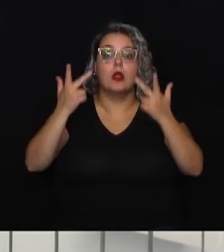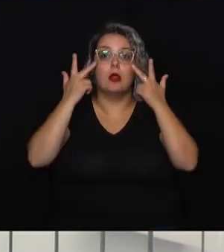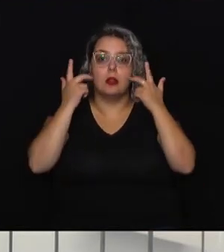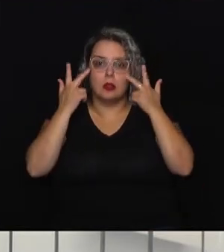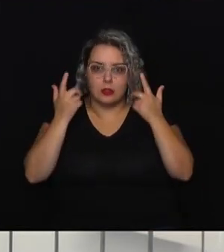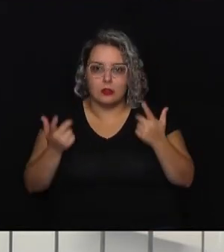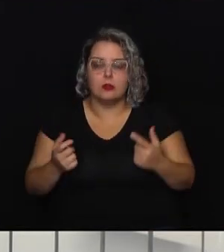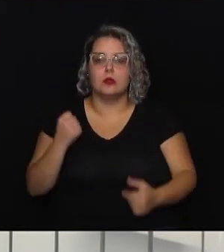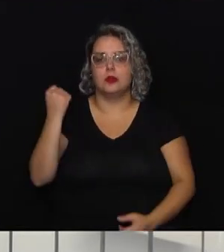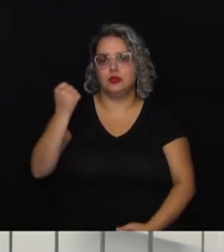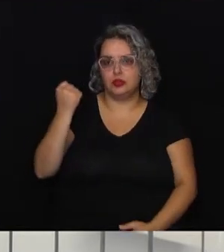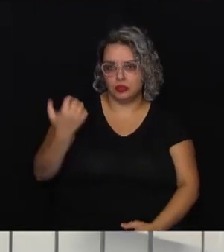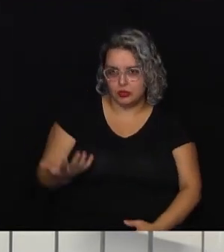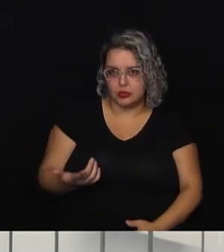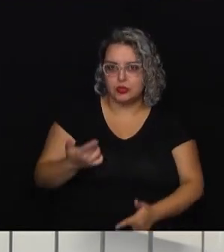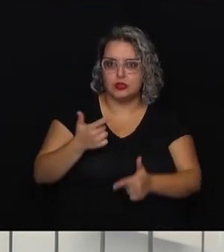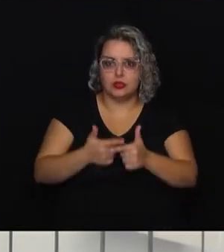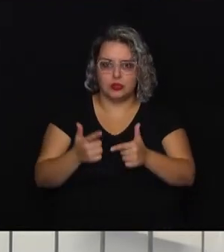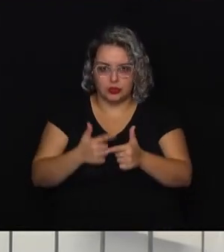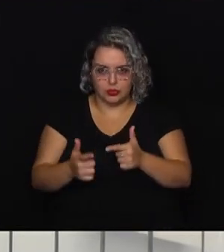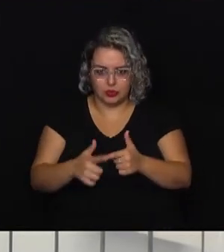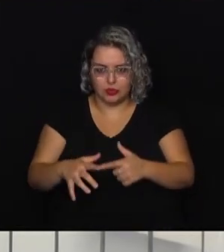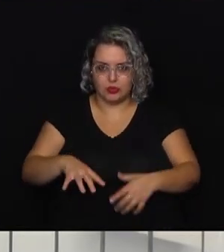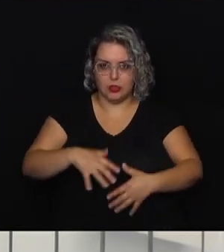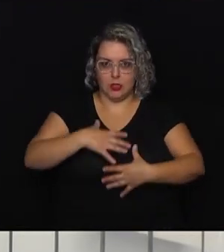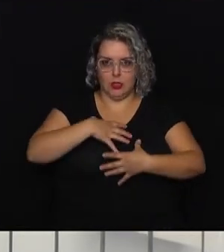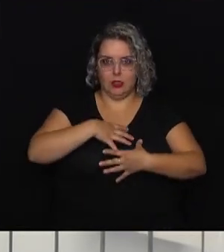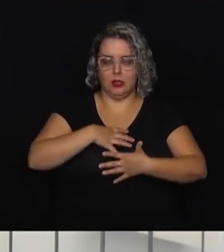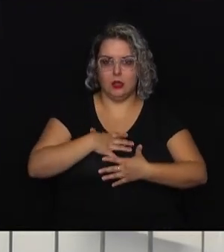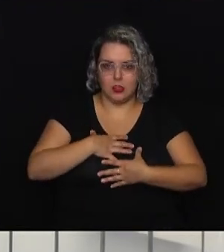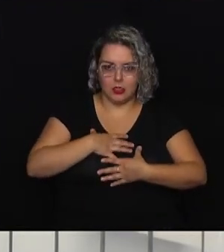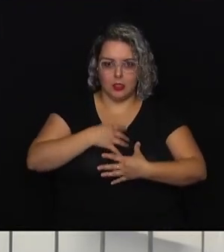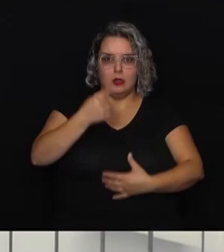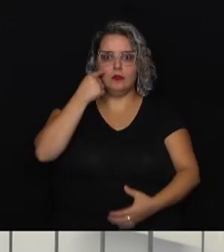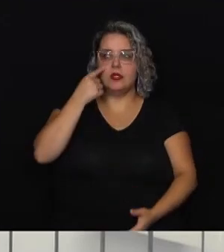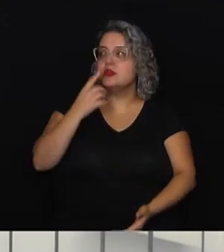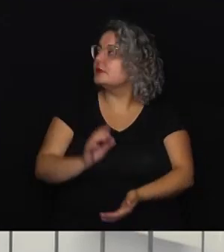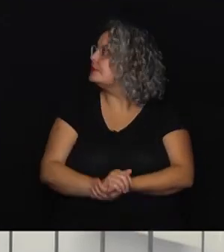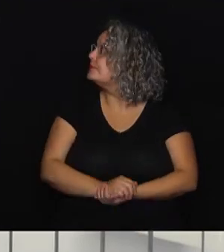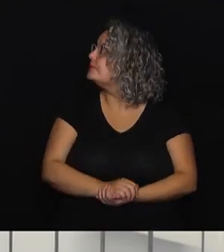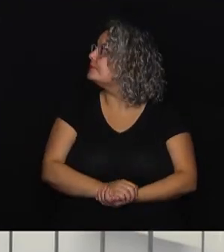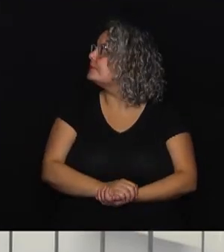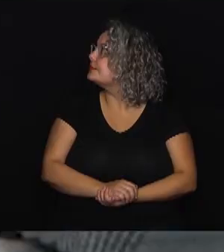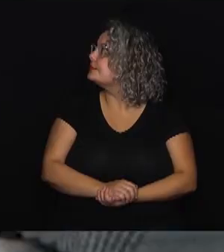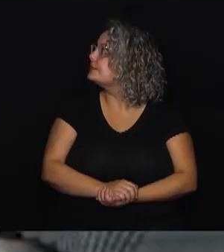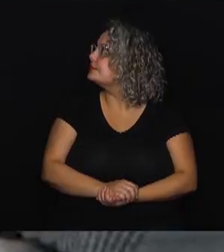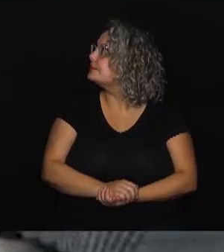casos graves de problemas respiratórios. Olha só.